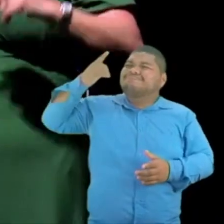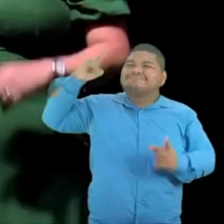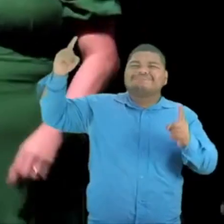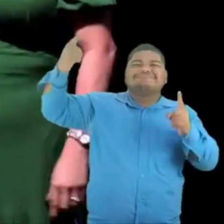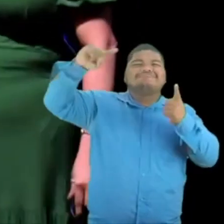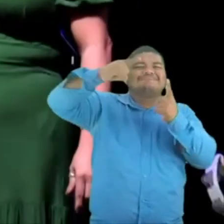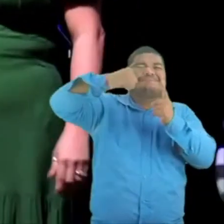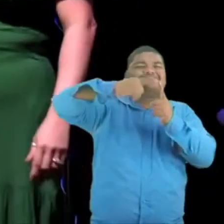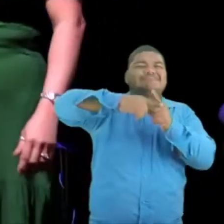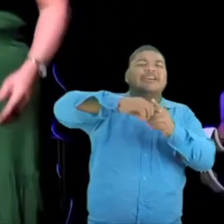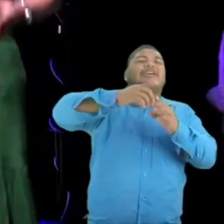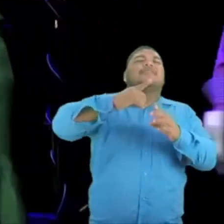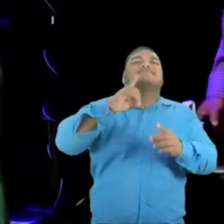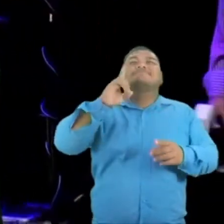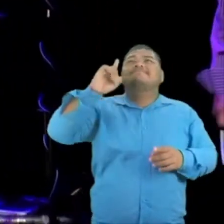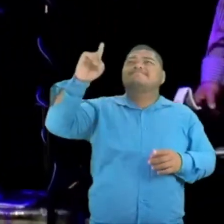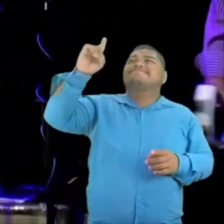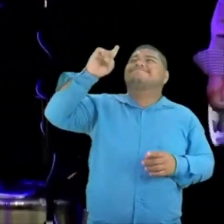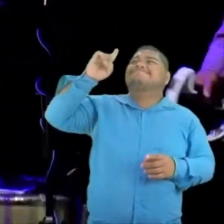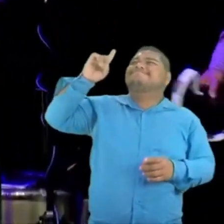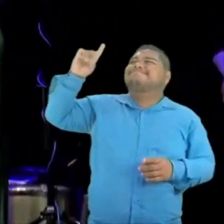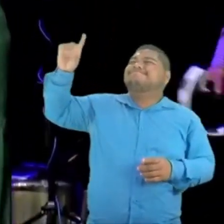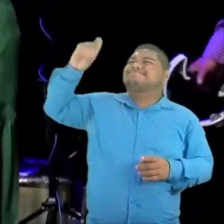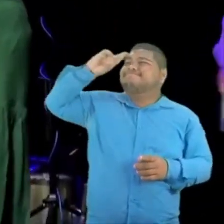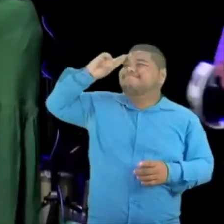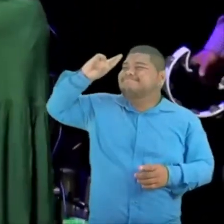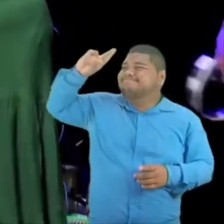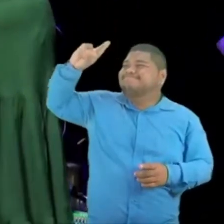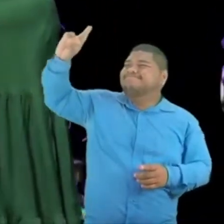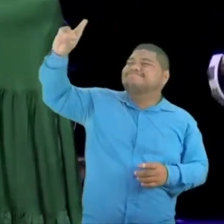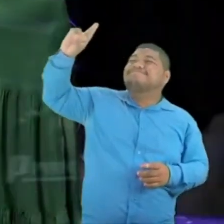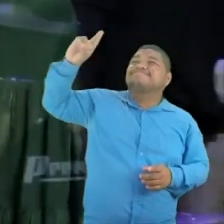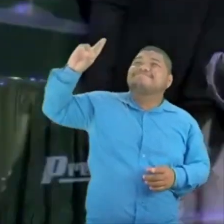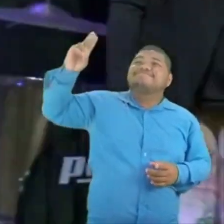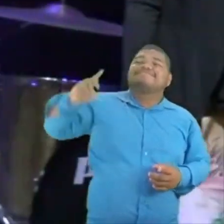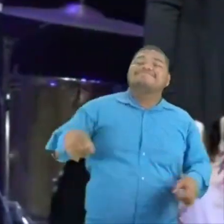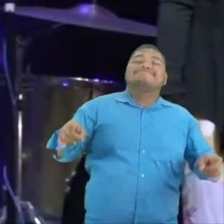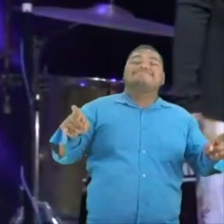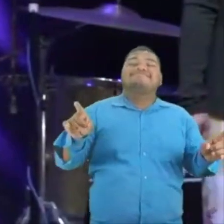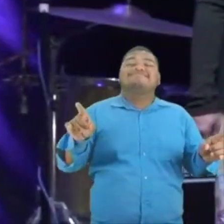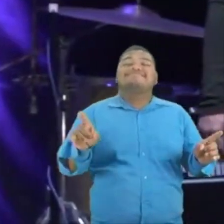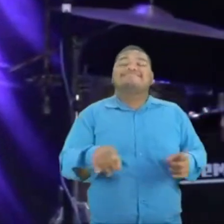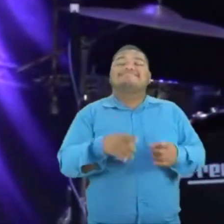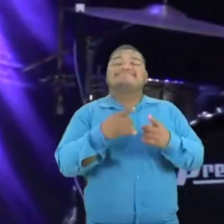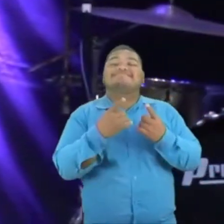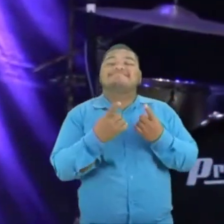se cumprirá, pois Tu és Senhor.